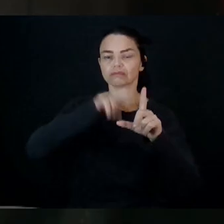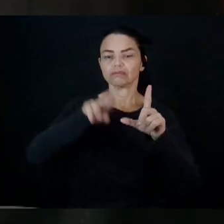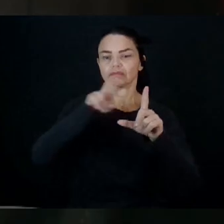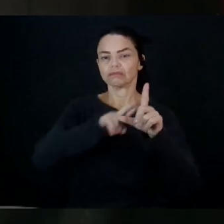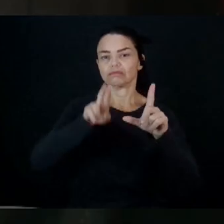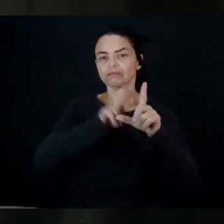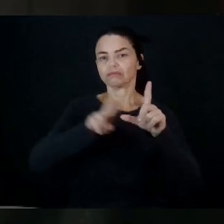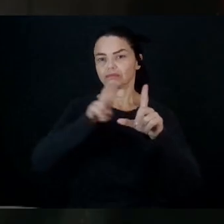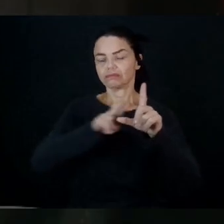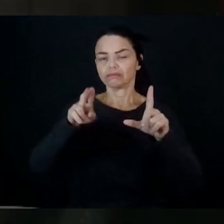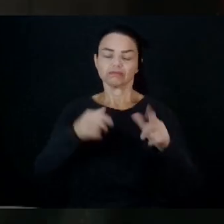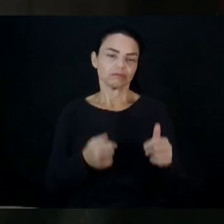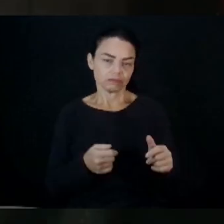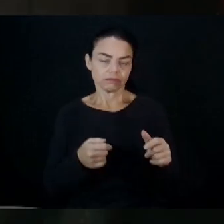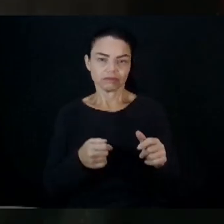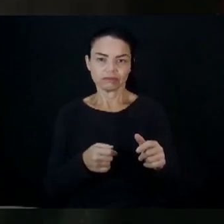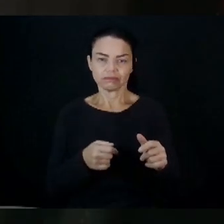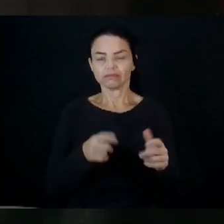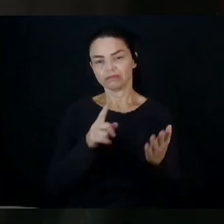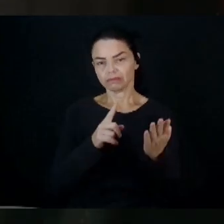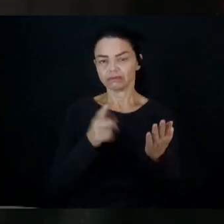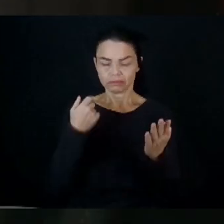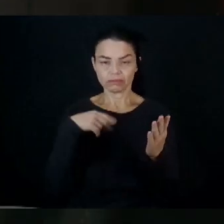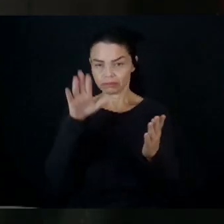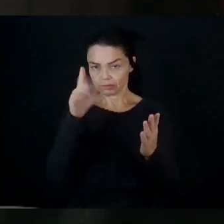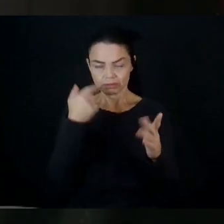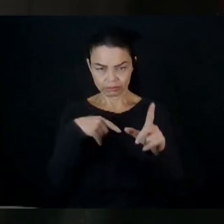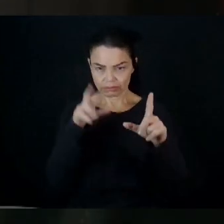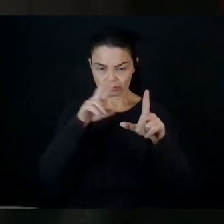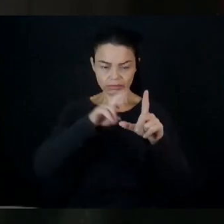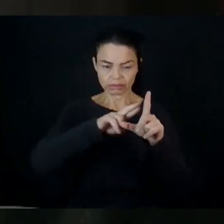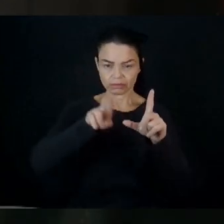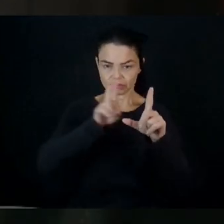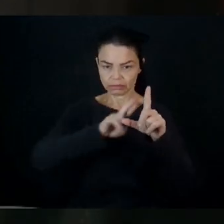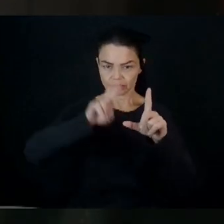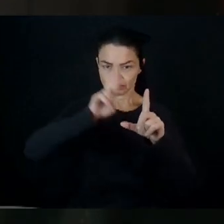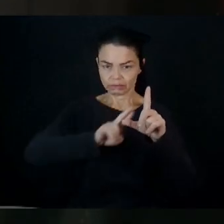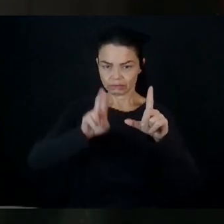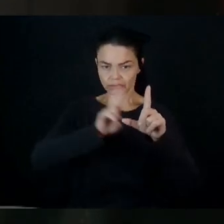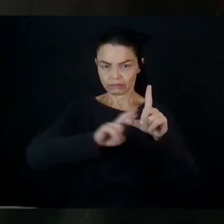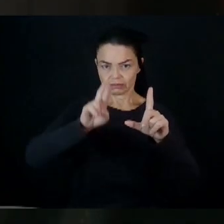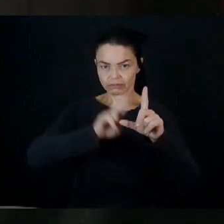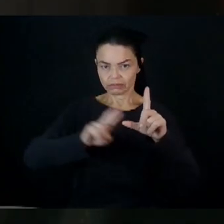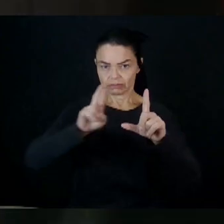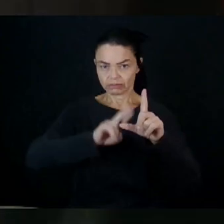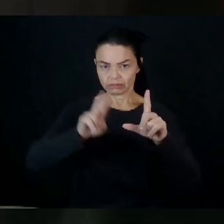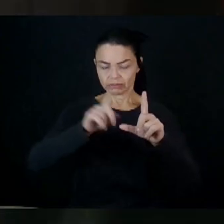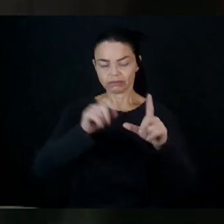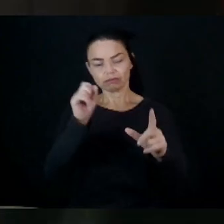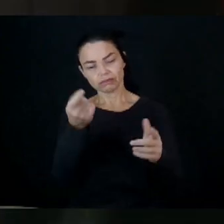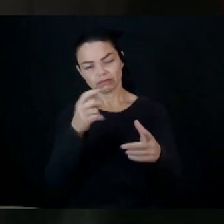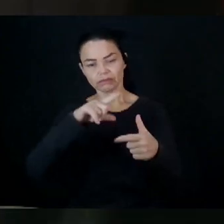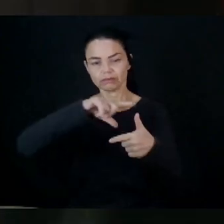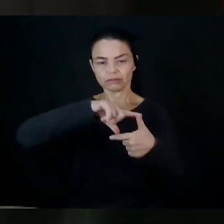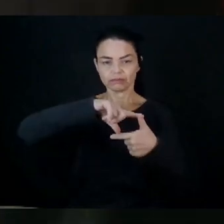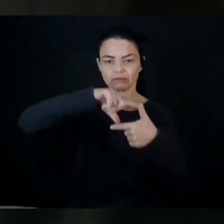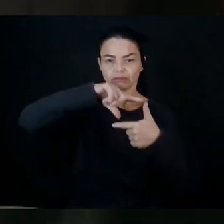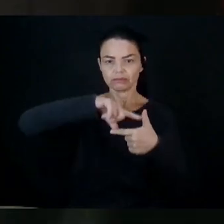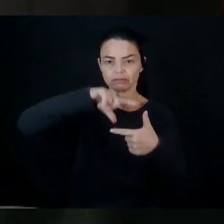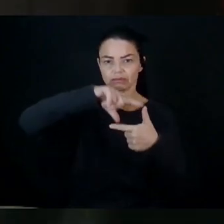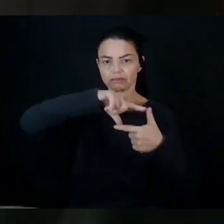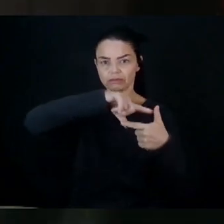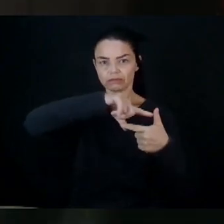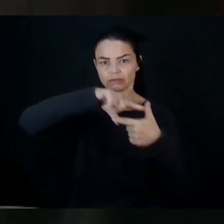trazer benefício para você. E é legal porque a gente aprende mesmo com os ensinamentos de vocês. Muito bom. Então, a gente sabe que a gente tem